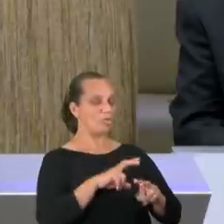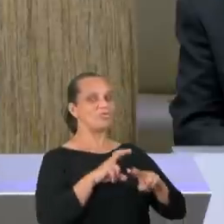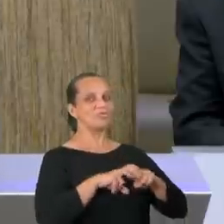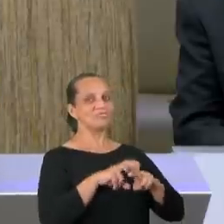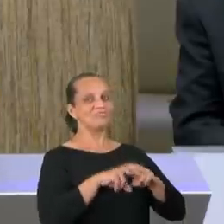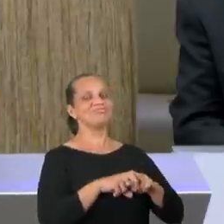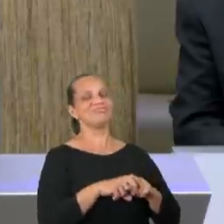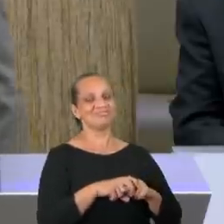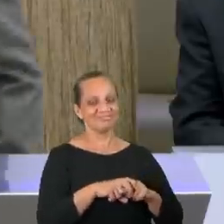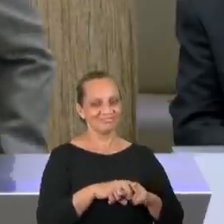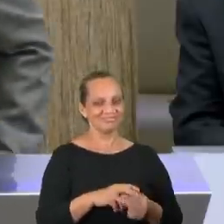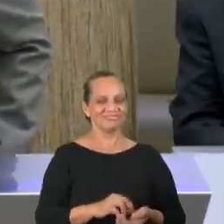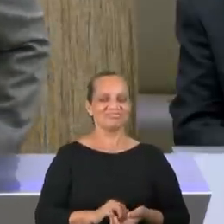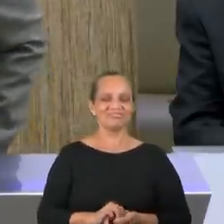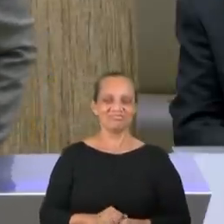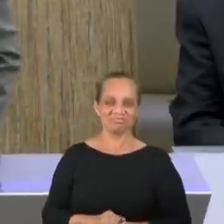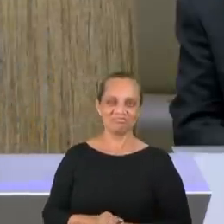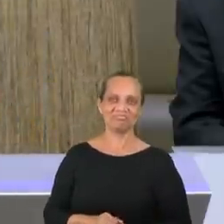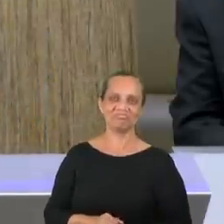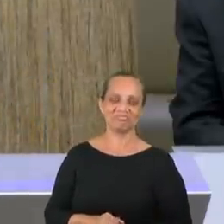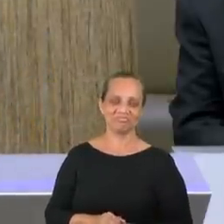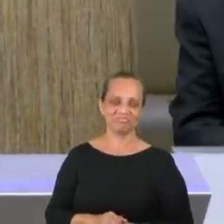sentado.